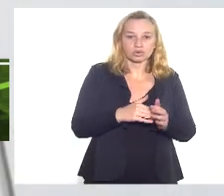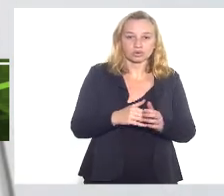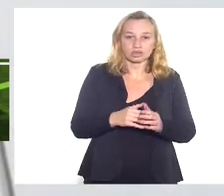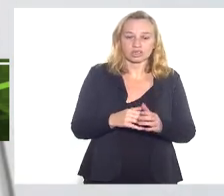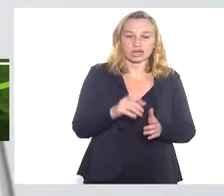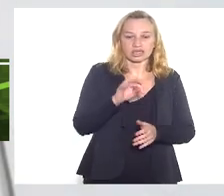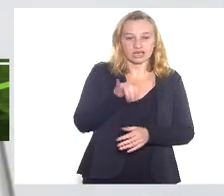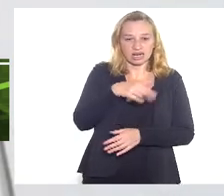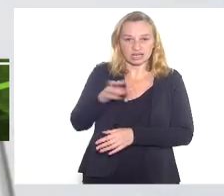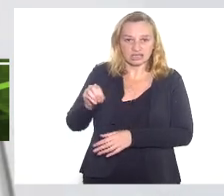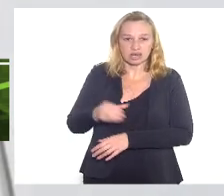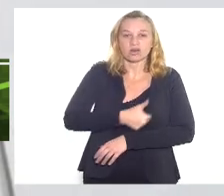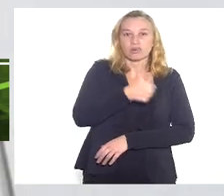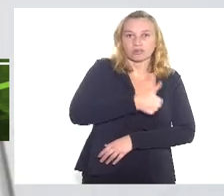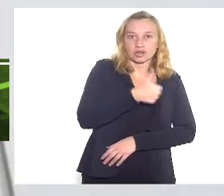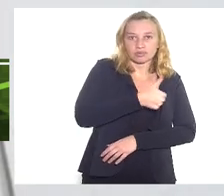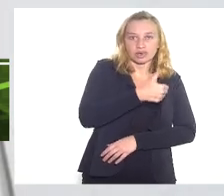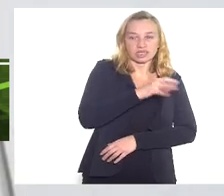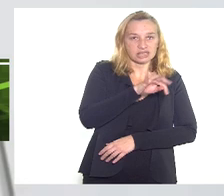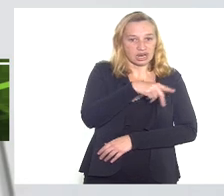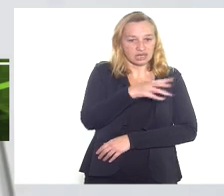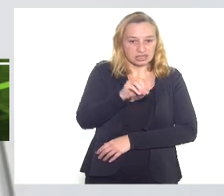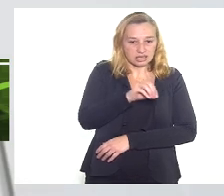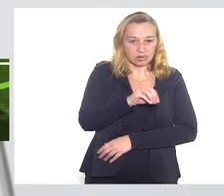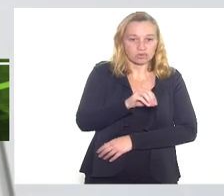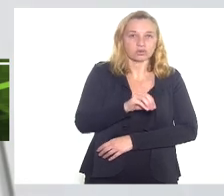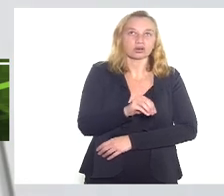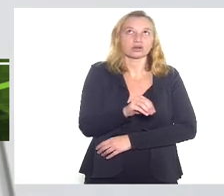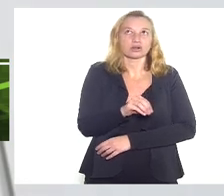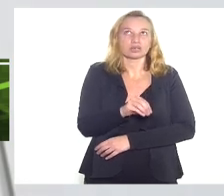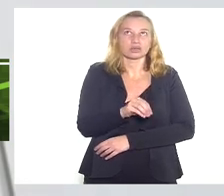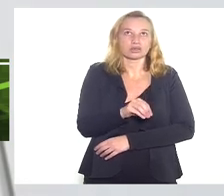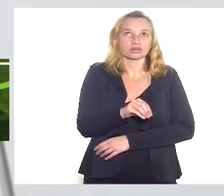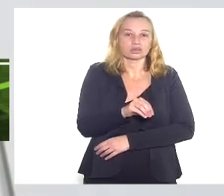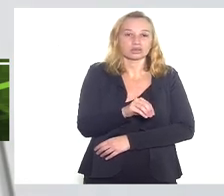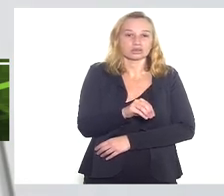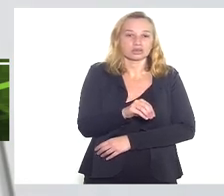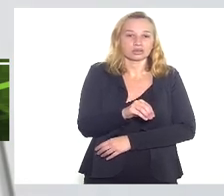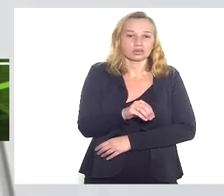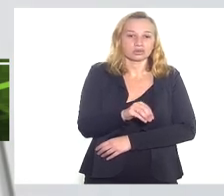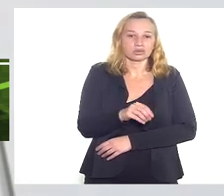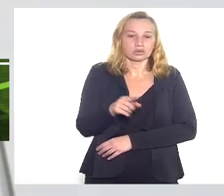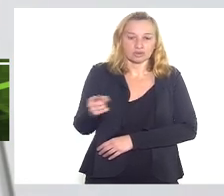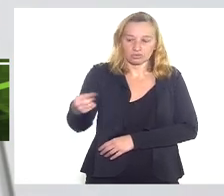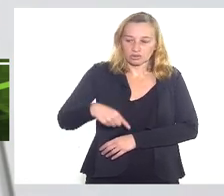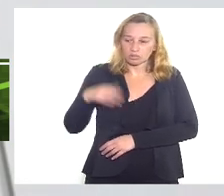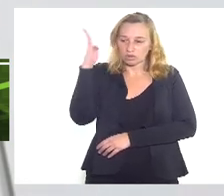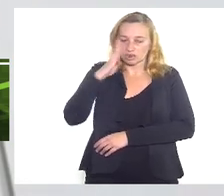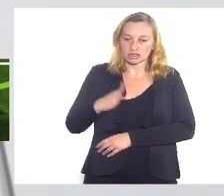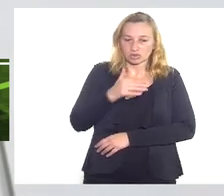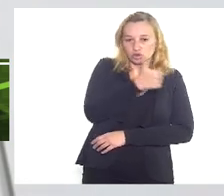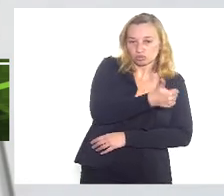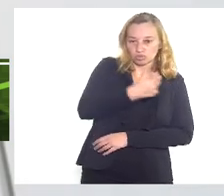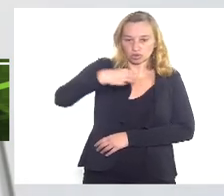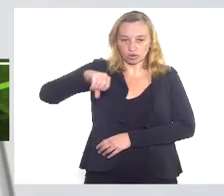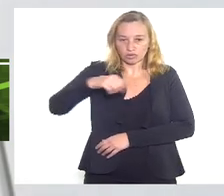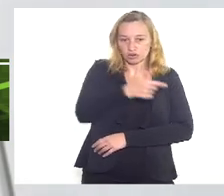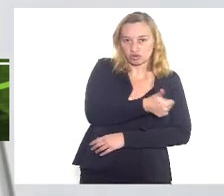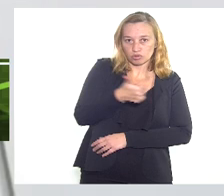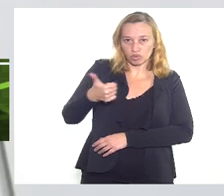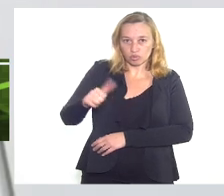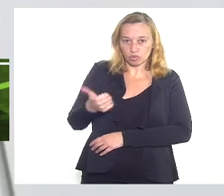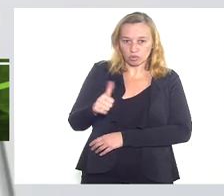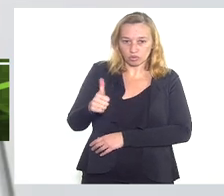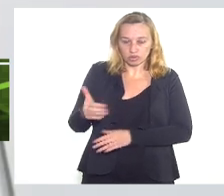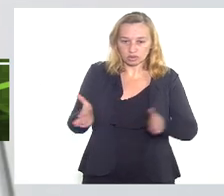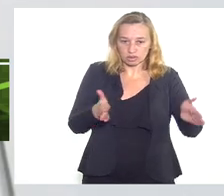instalações. As primeiras instalações foram trazidas para o Brasil entre 2009 e 2011.